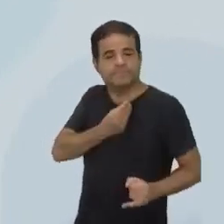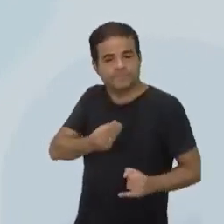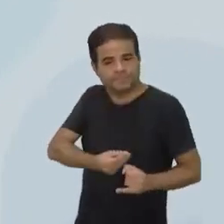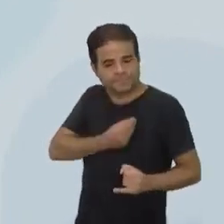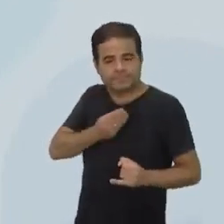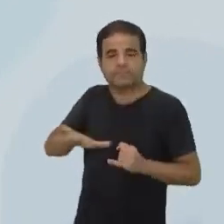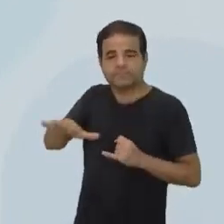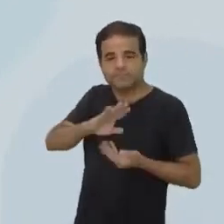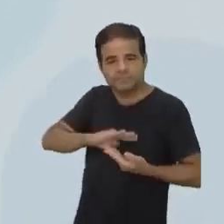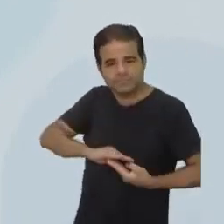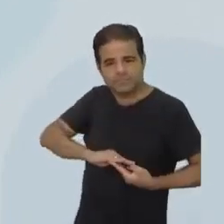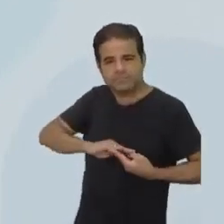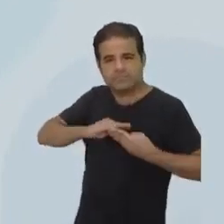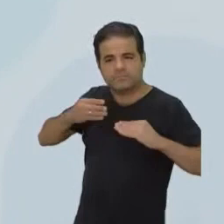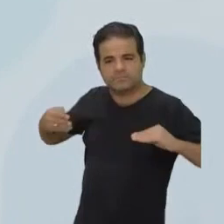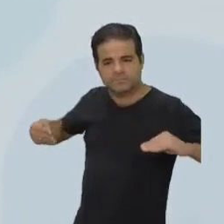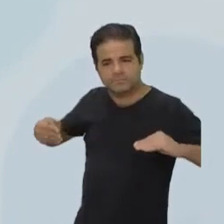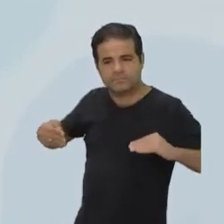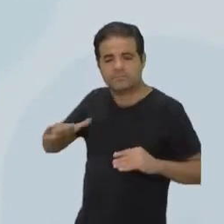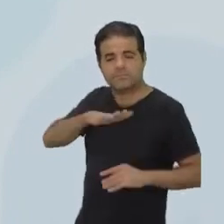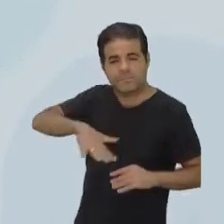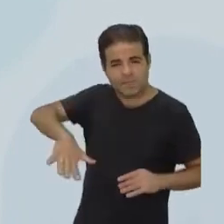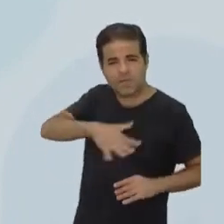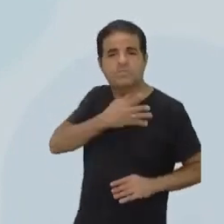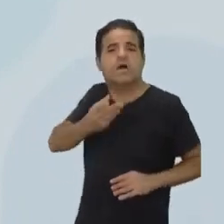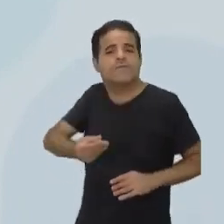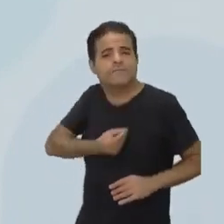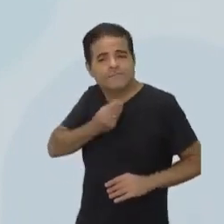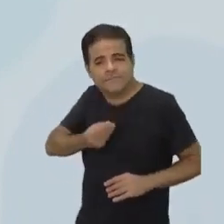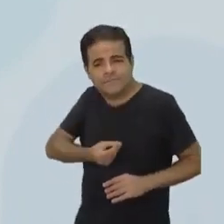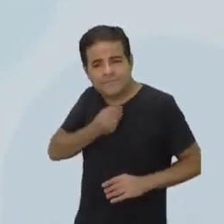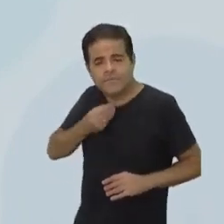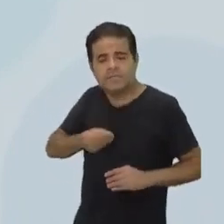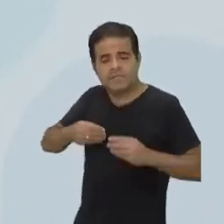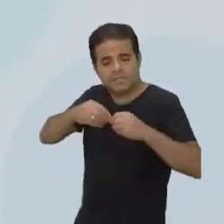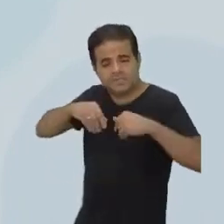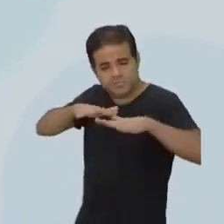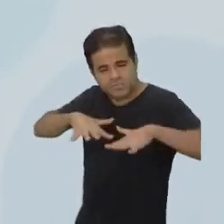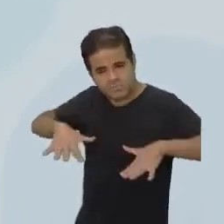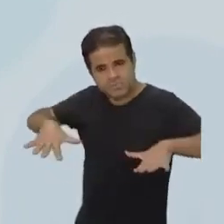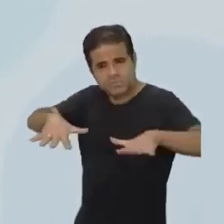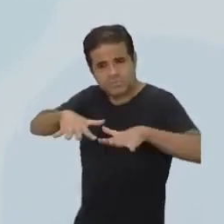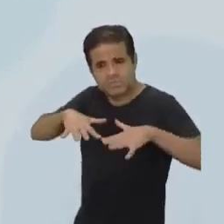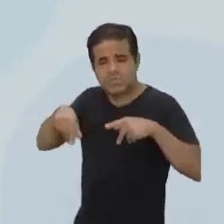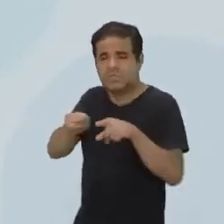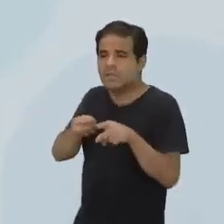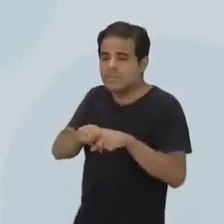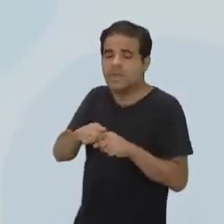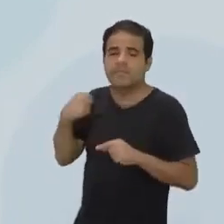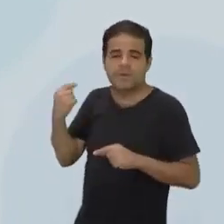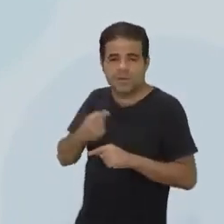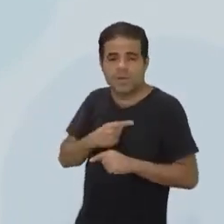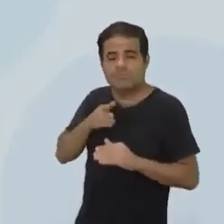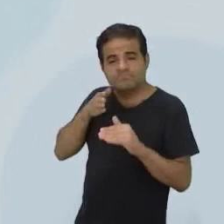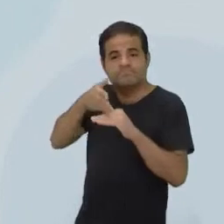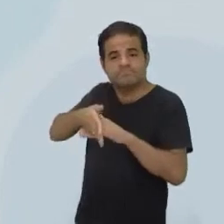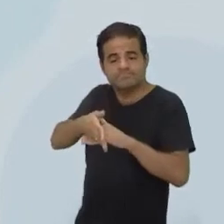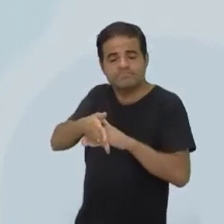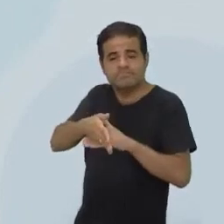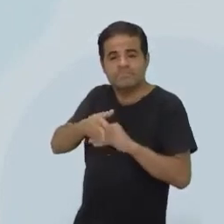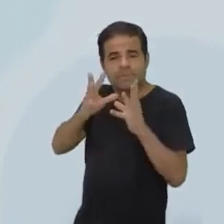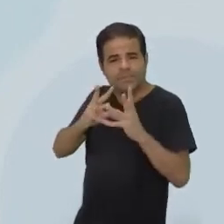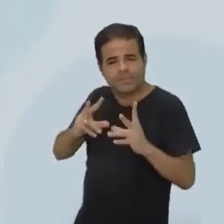Para a parte de biologia, nossa vida também, para o solo e também aí para agir nessa parte